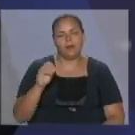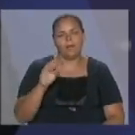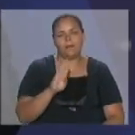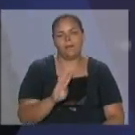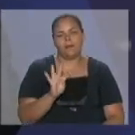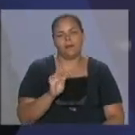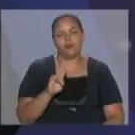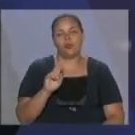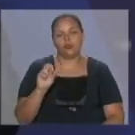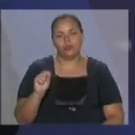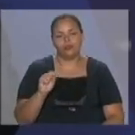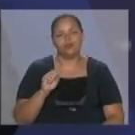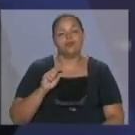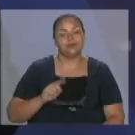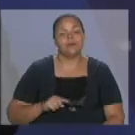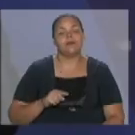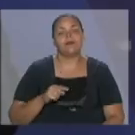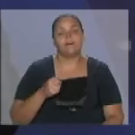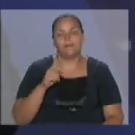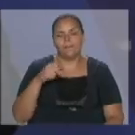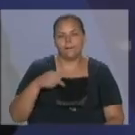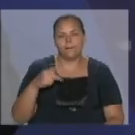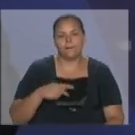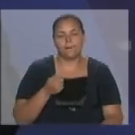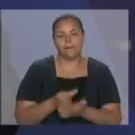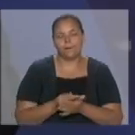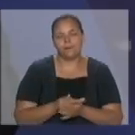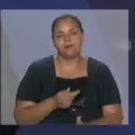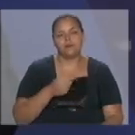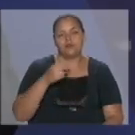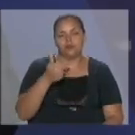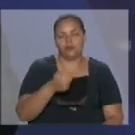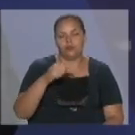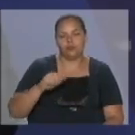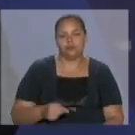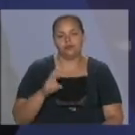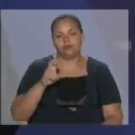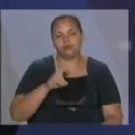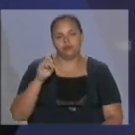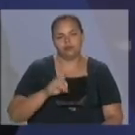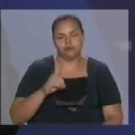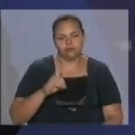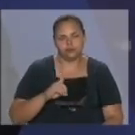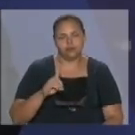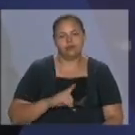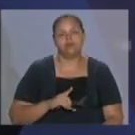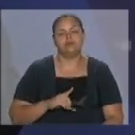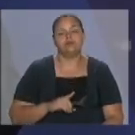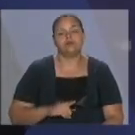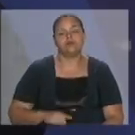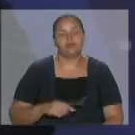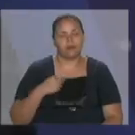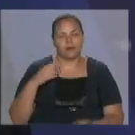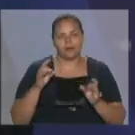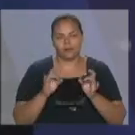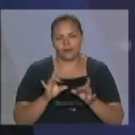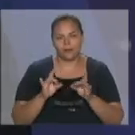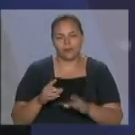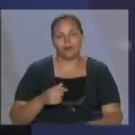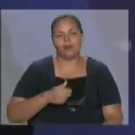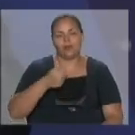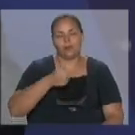a Petrobras hoje paga royalties em cima de 2,5 dólares 1 milhão de BTU. Ela